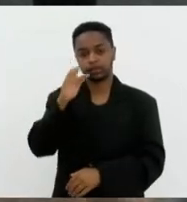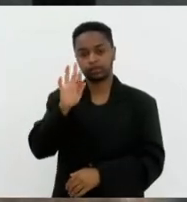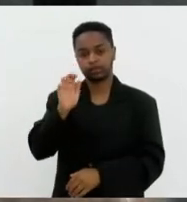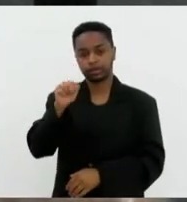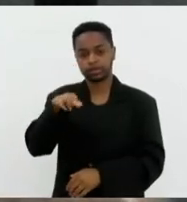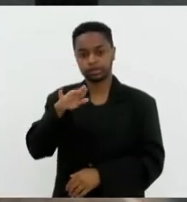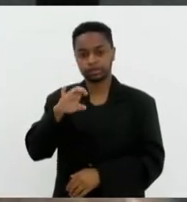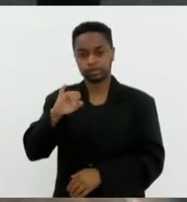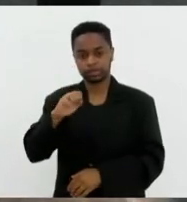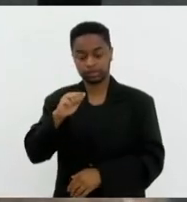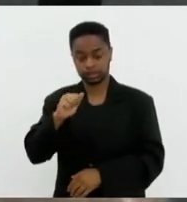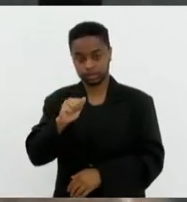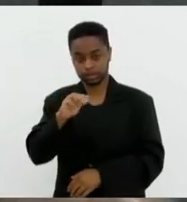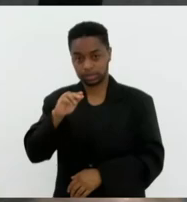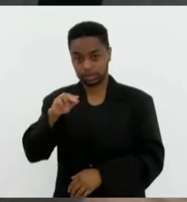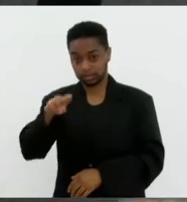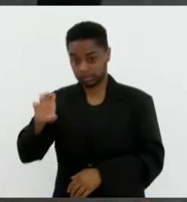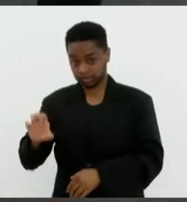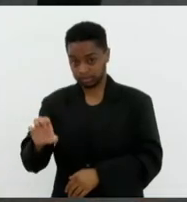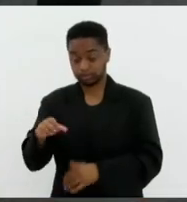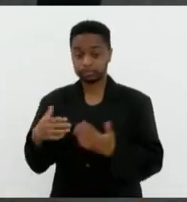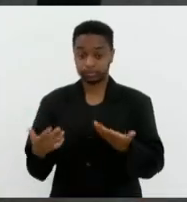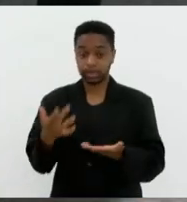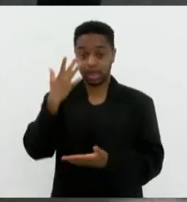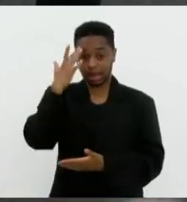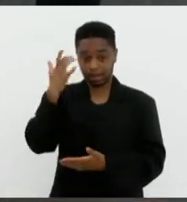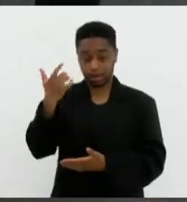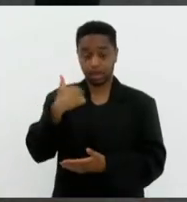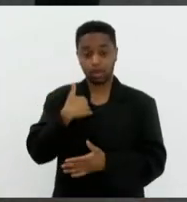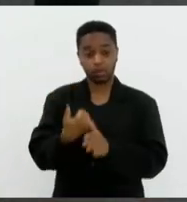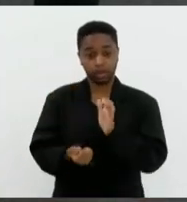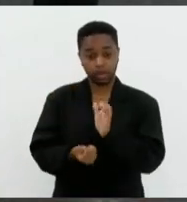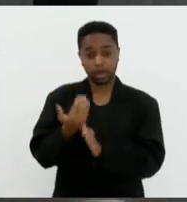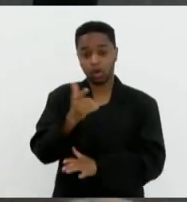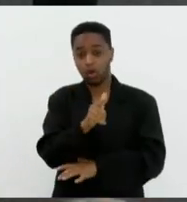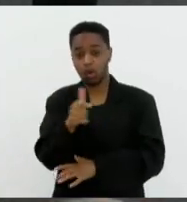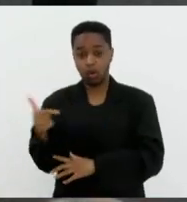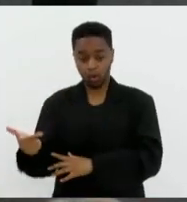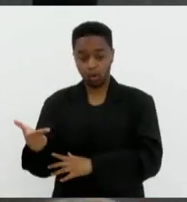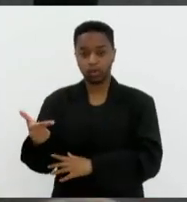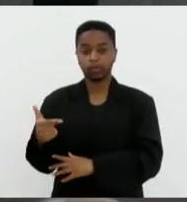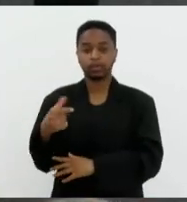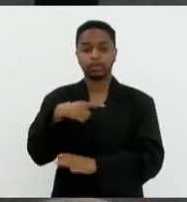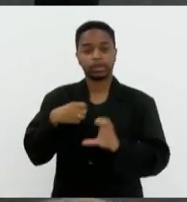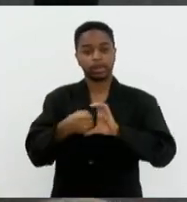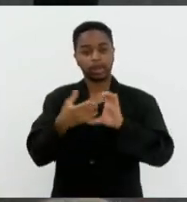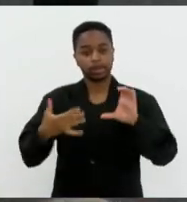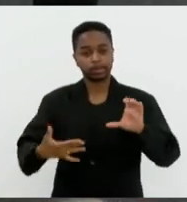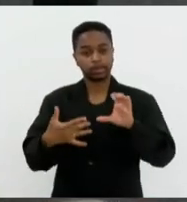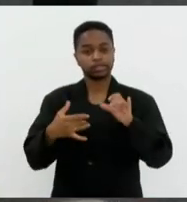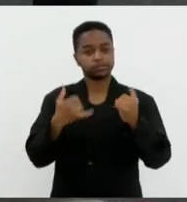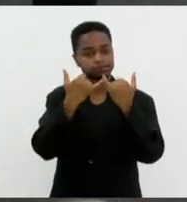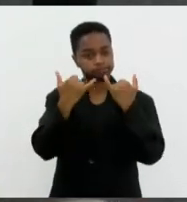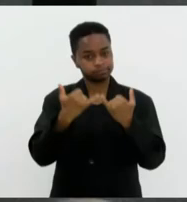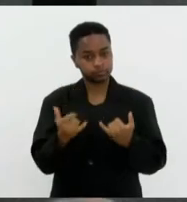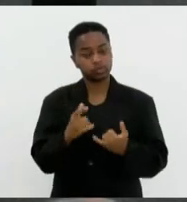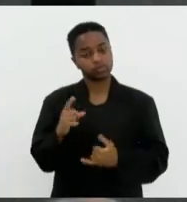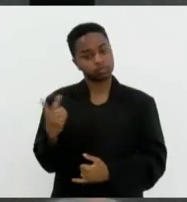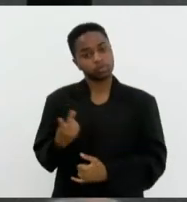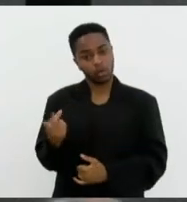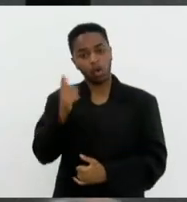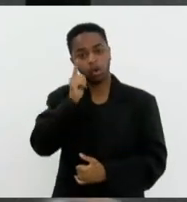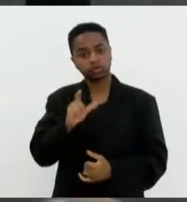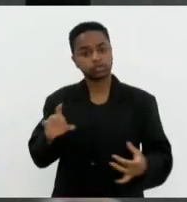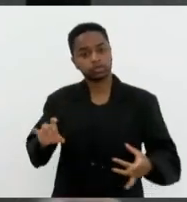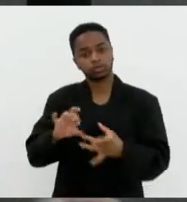Praticamente no dia seguinte, eu entrei com outro que ampliava outros aspectos e nós conseguimos fundir